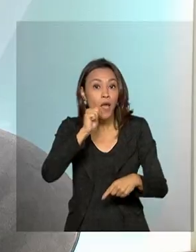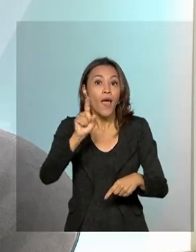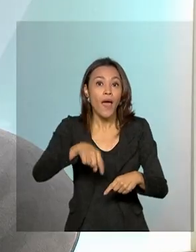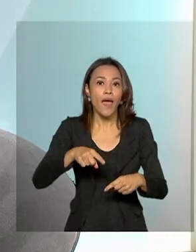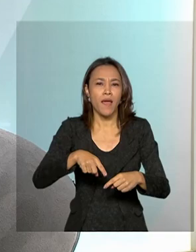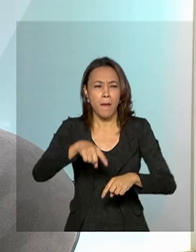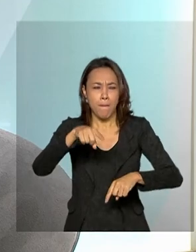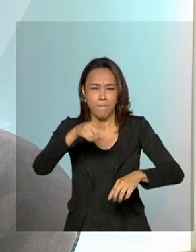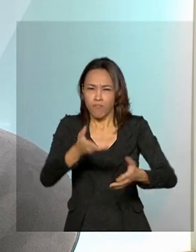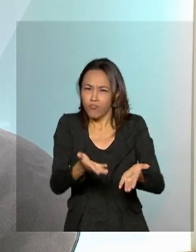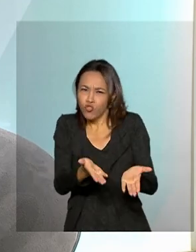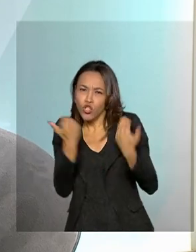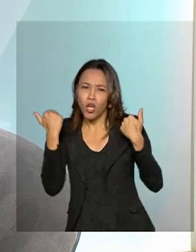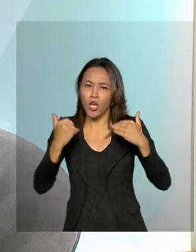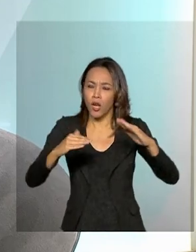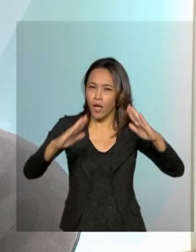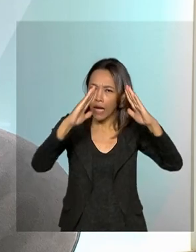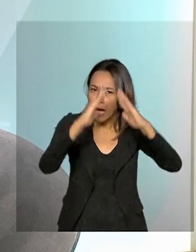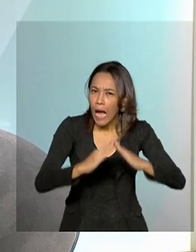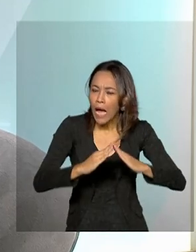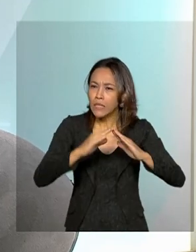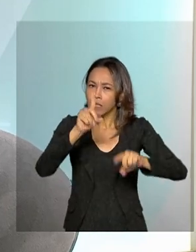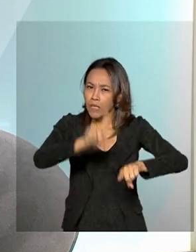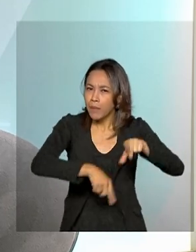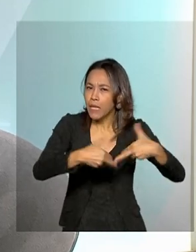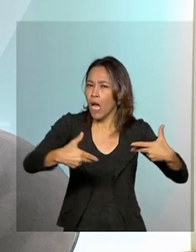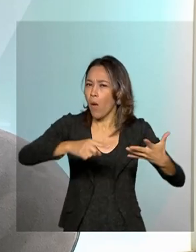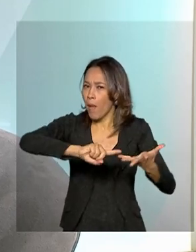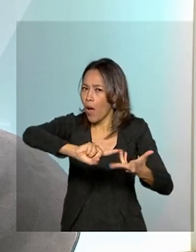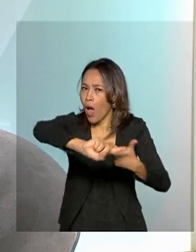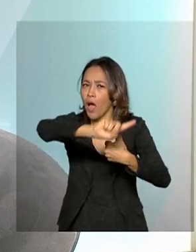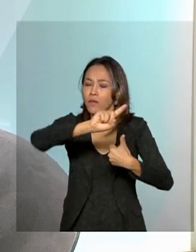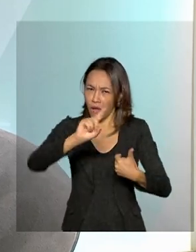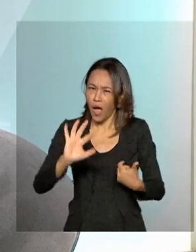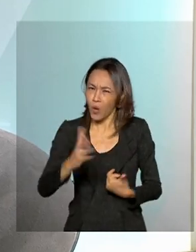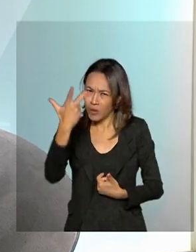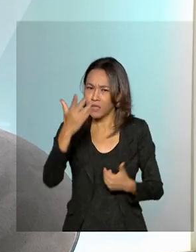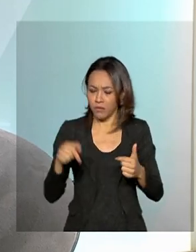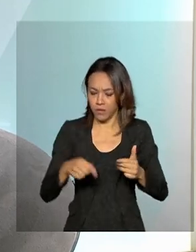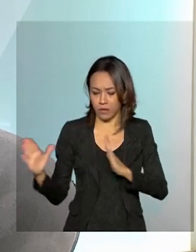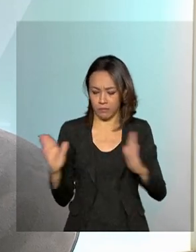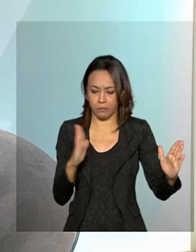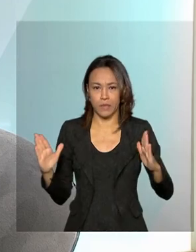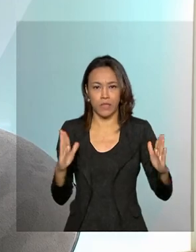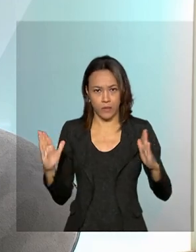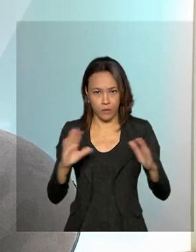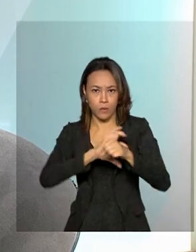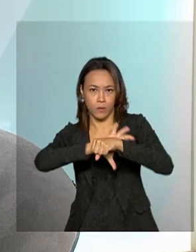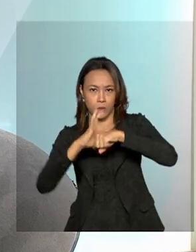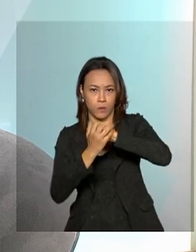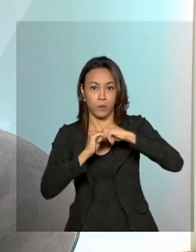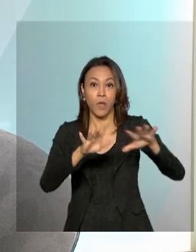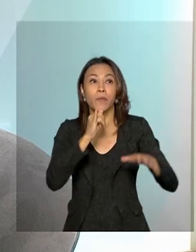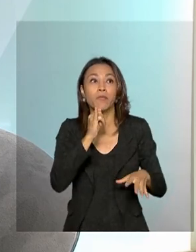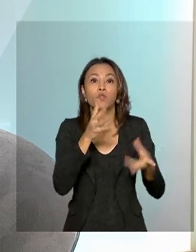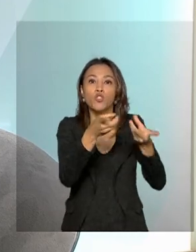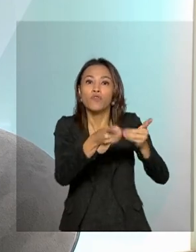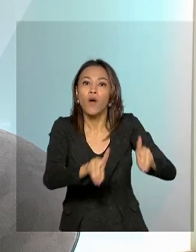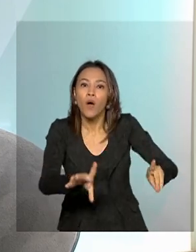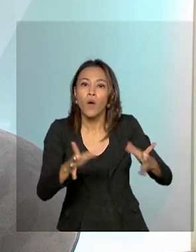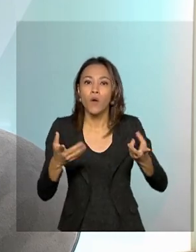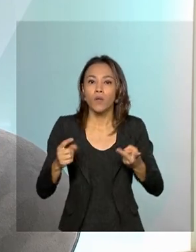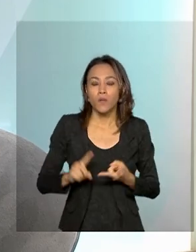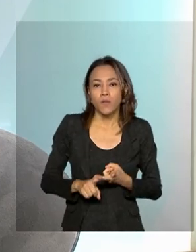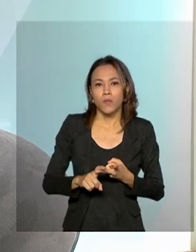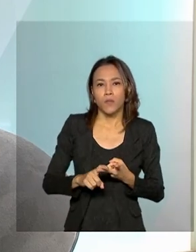patrimonial. E nesse tempo de pandemia, a gente viu muito isso acontecer. Em processo de divórcios,